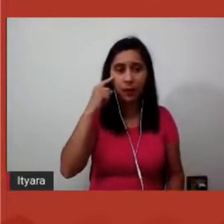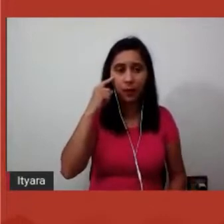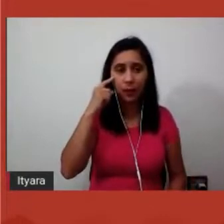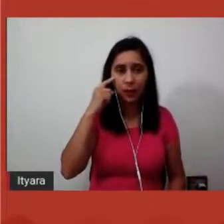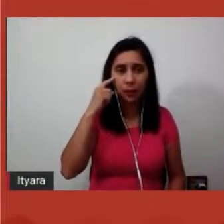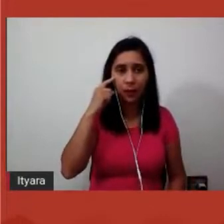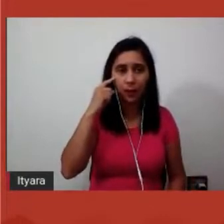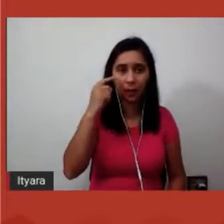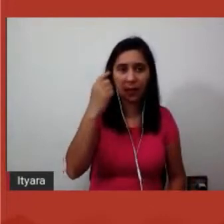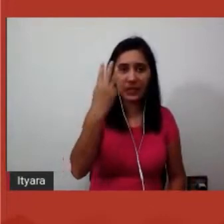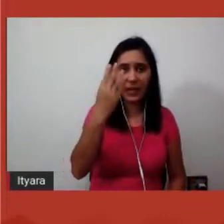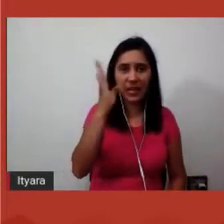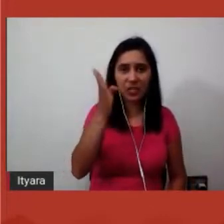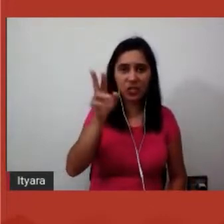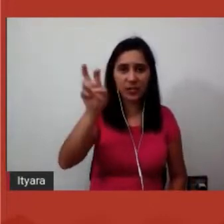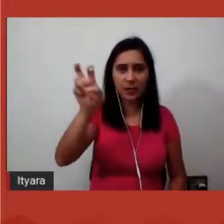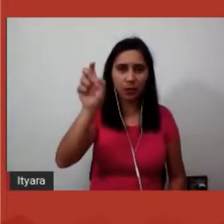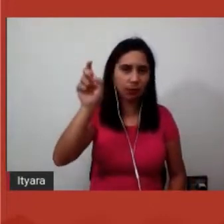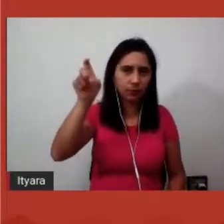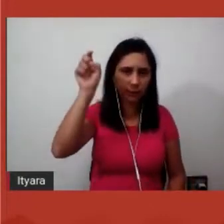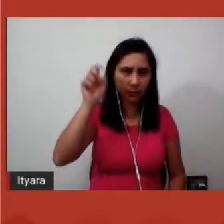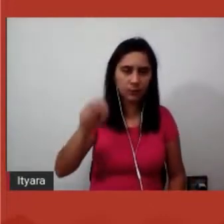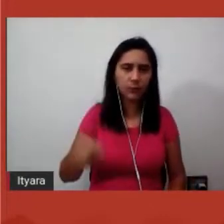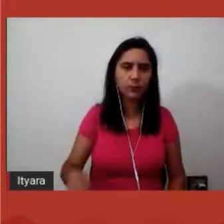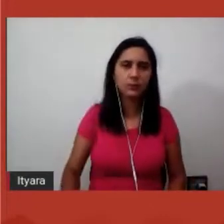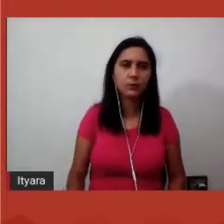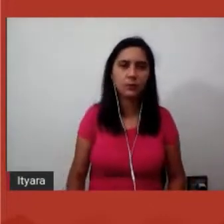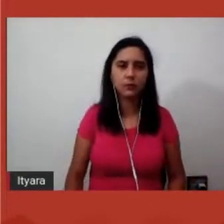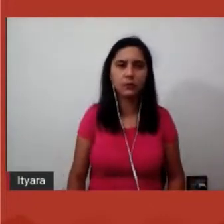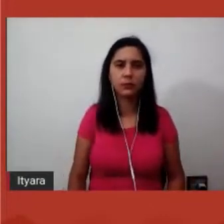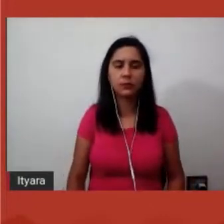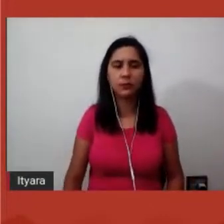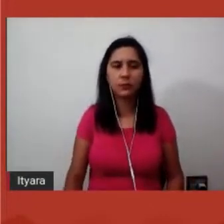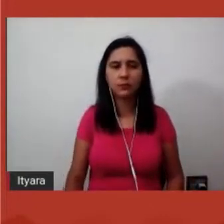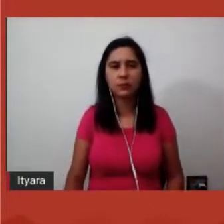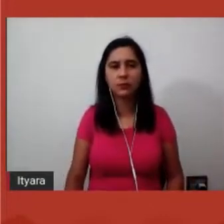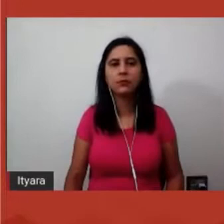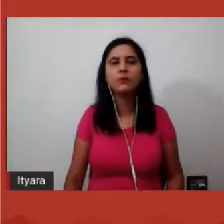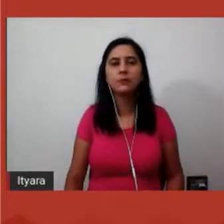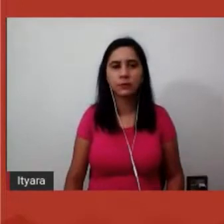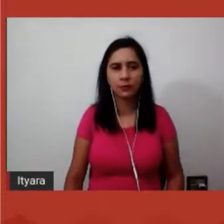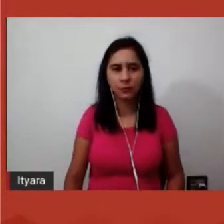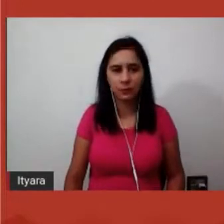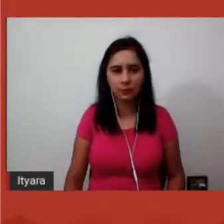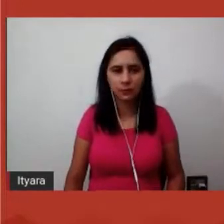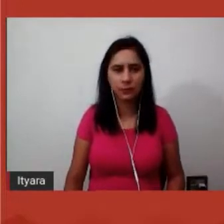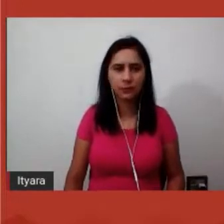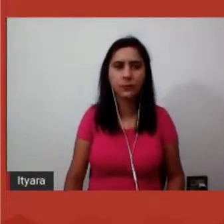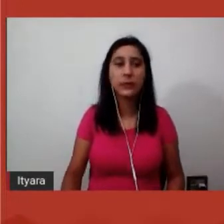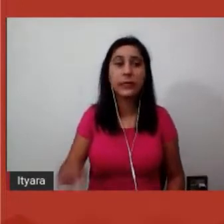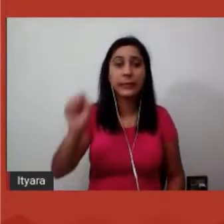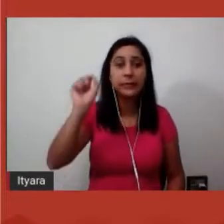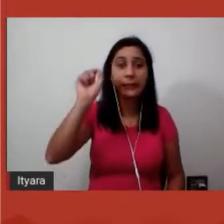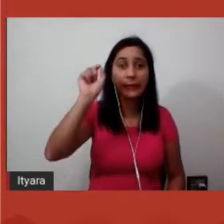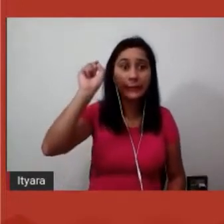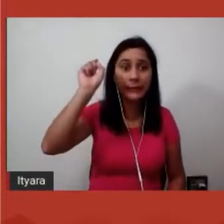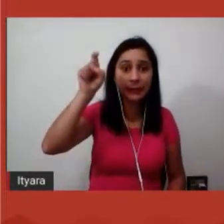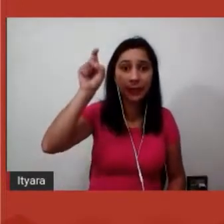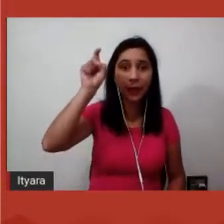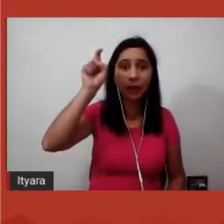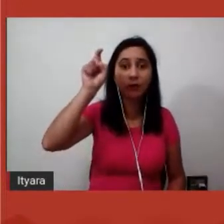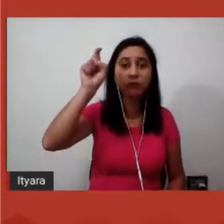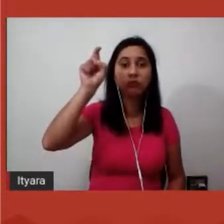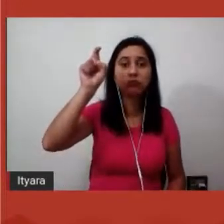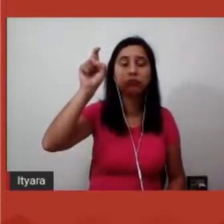engano é ali, tá? Deixa eu ver aqui. É que o meu está reduzido. É, ali mesmo. Você clica nele, aí você